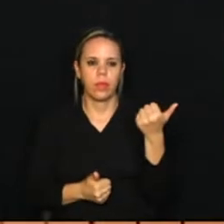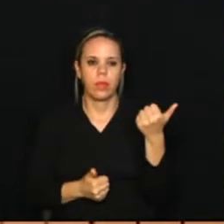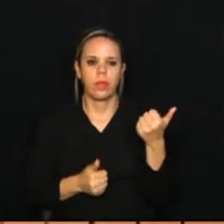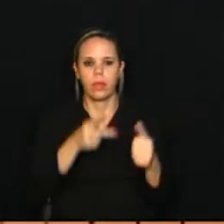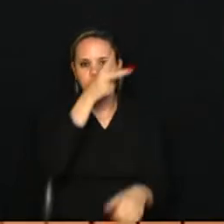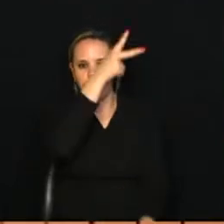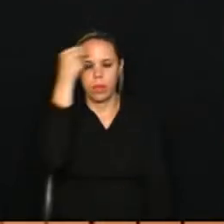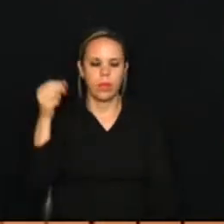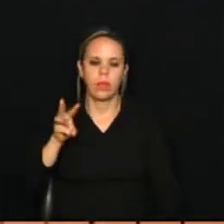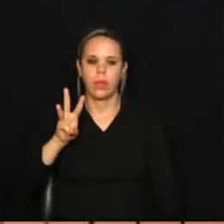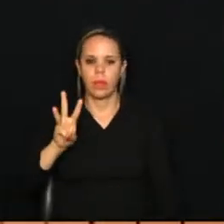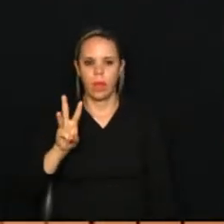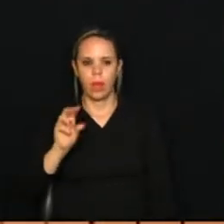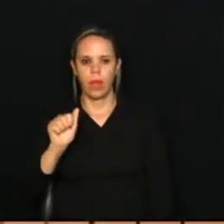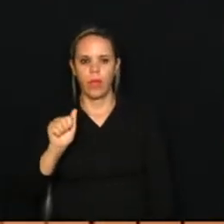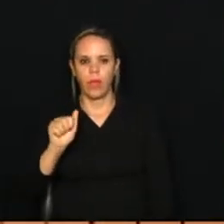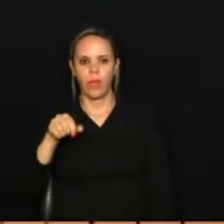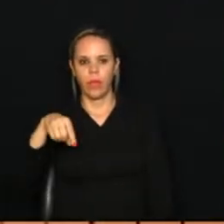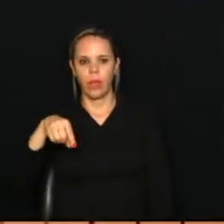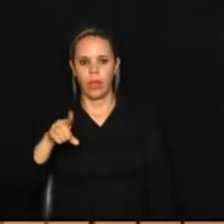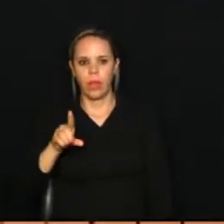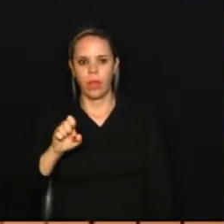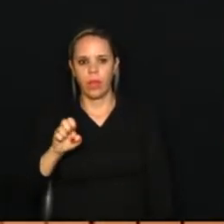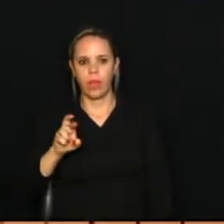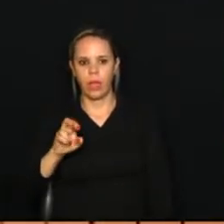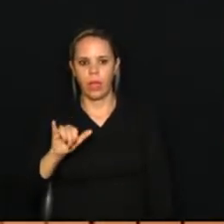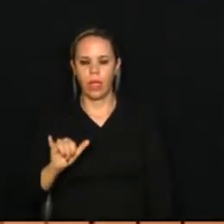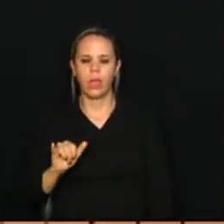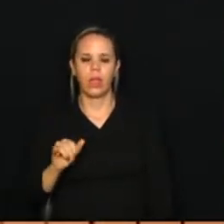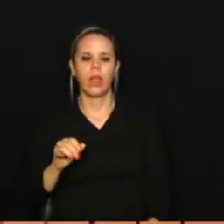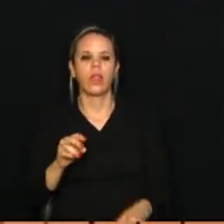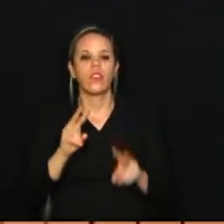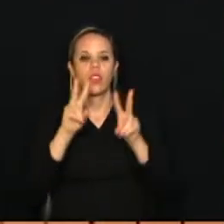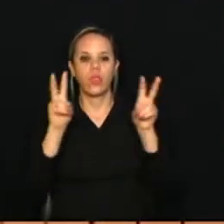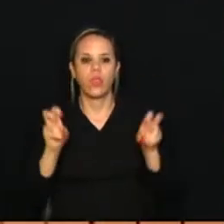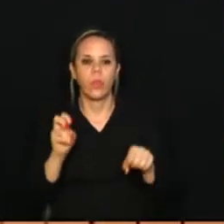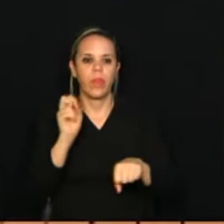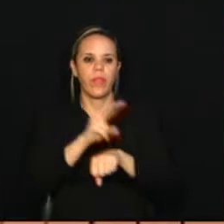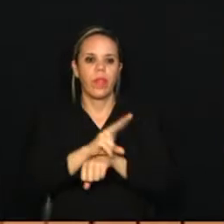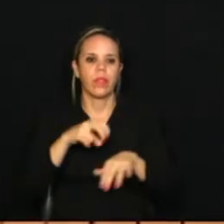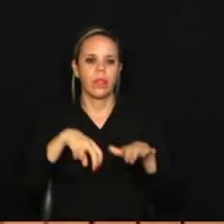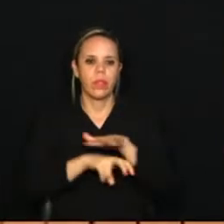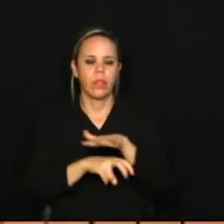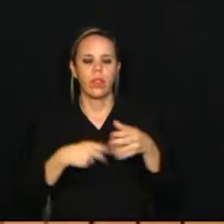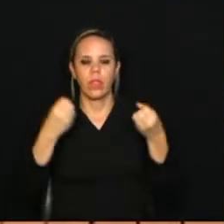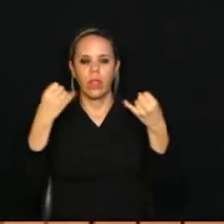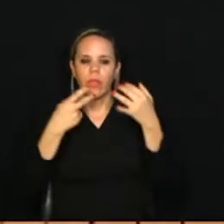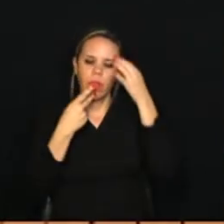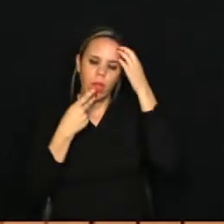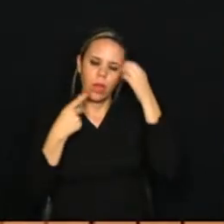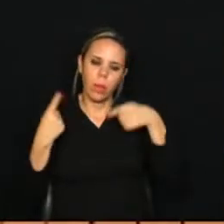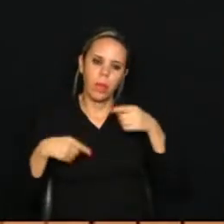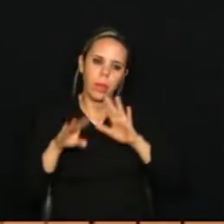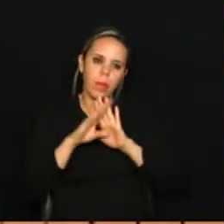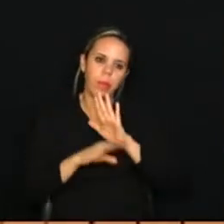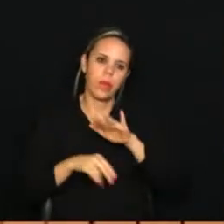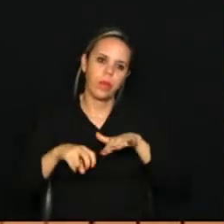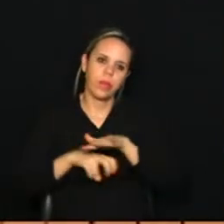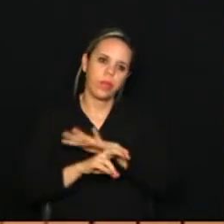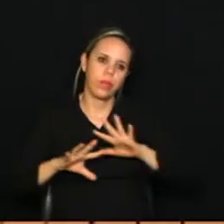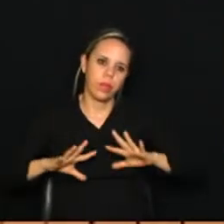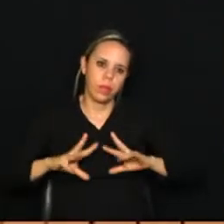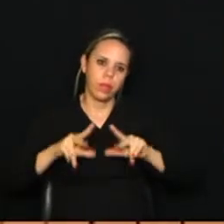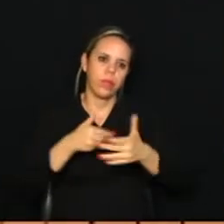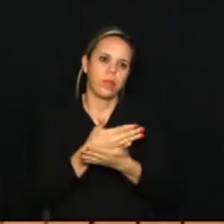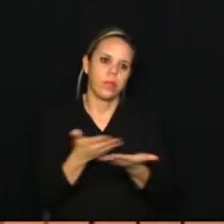sobre a questão das vagas em creches, né? E a gente estava retomando a discussão sobre o programa Creche para Todos,